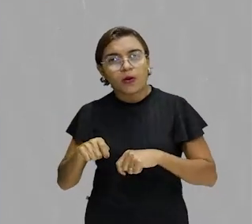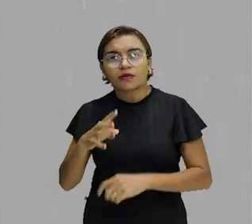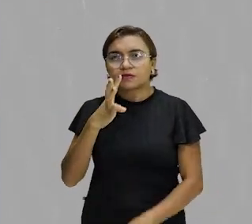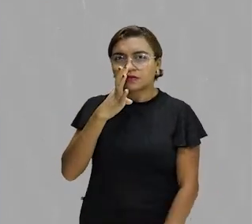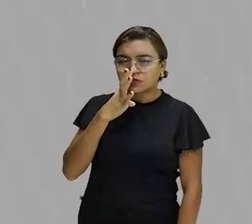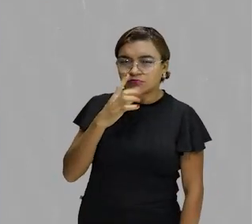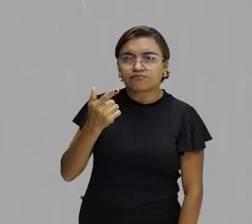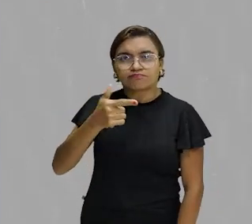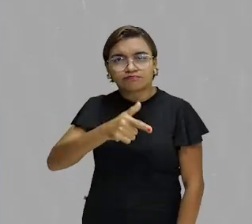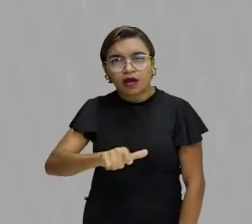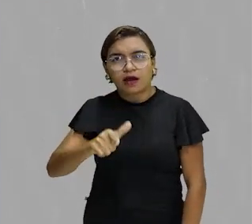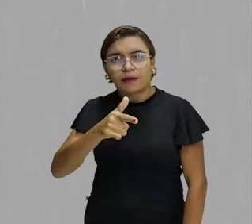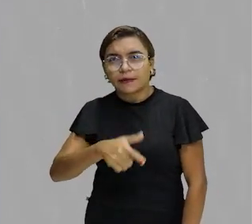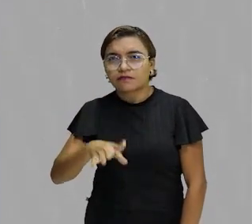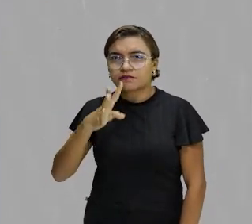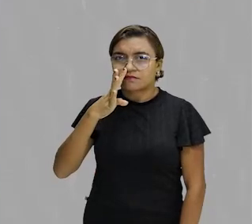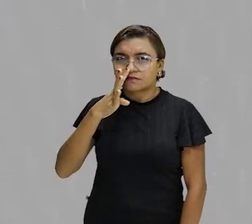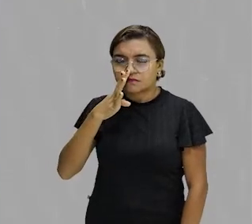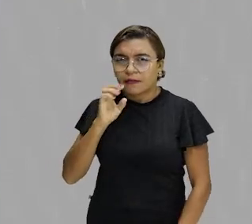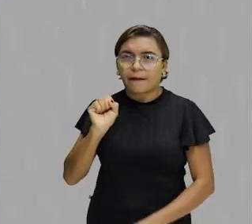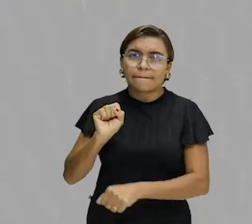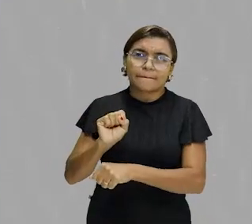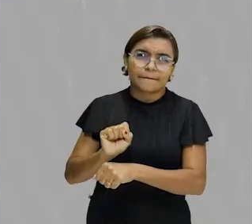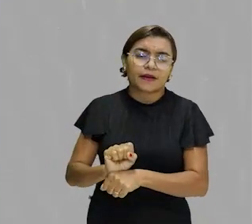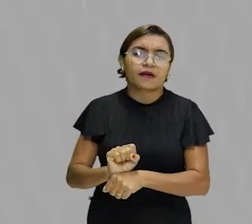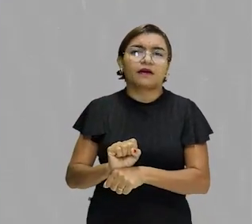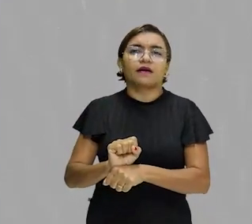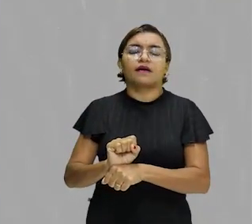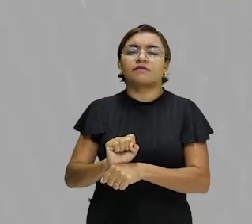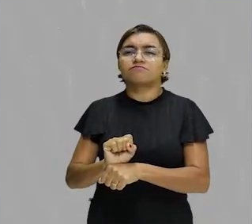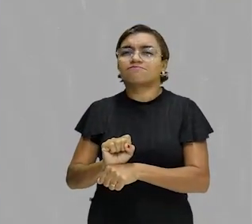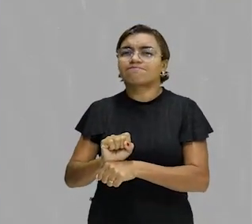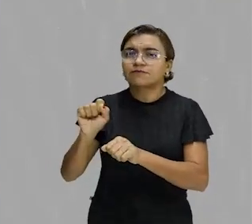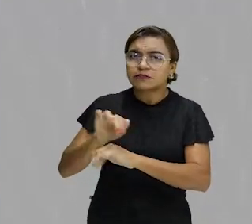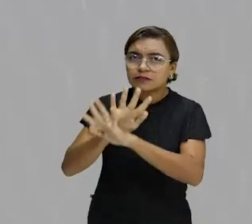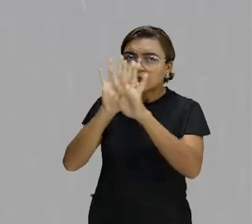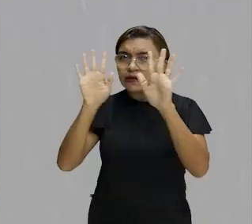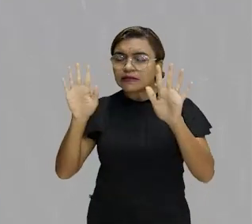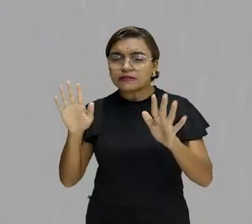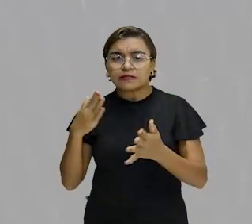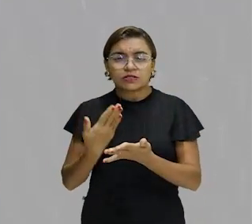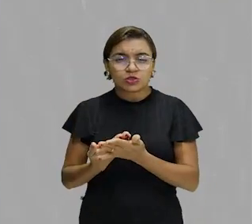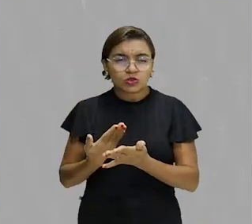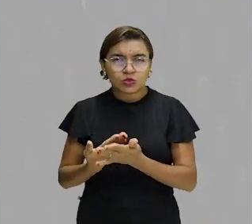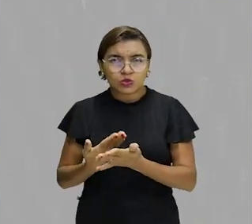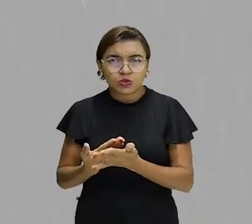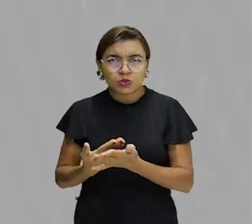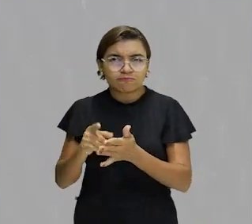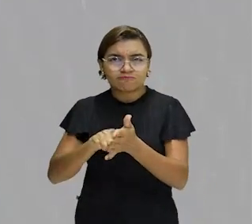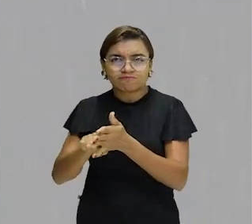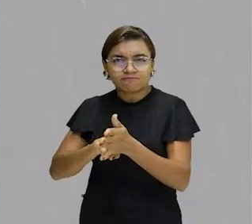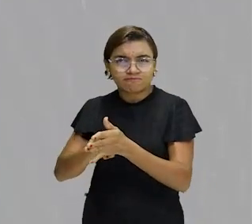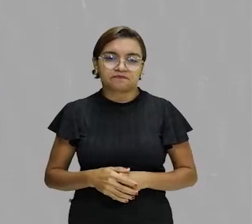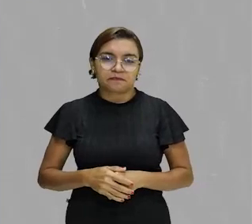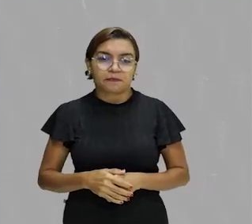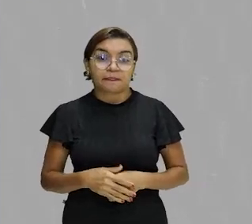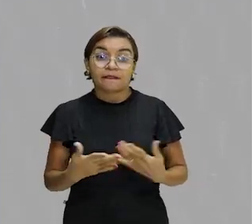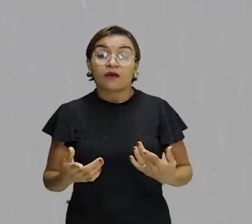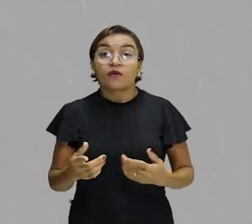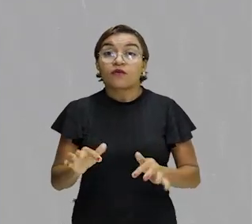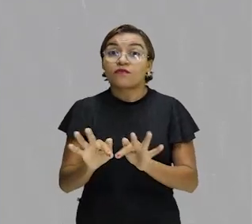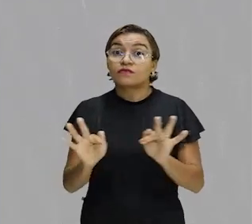função logarítmica, não estou lembrando, ela está falando de função inversa. E agora, e as outras aulas, o que é que eu faço? Calma, calma, vai